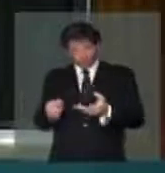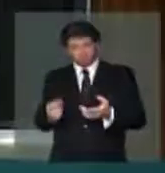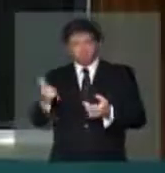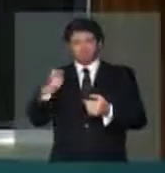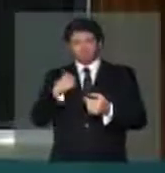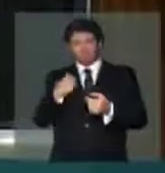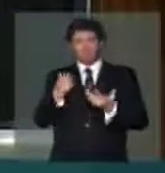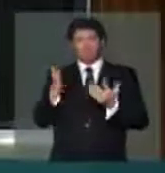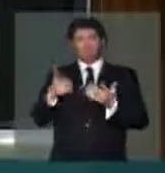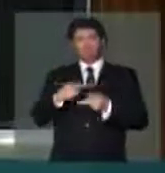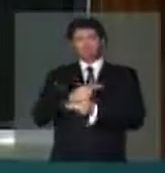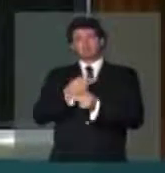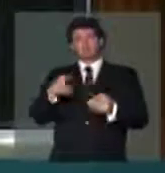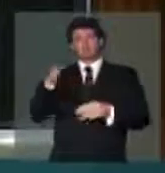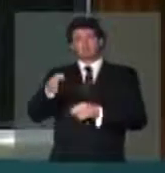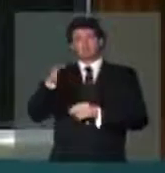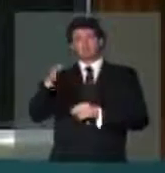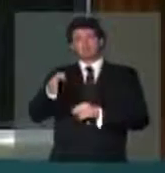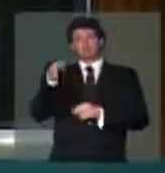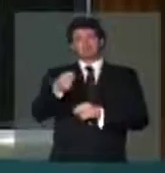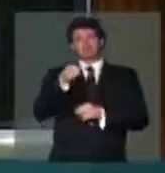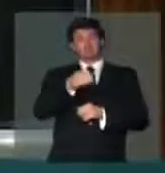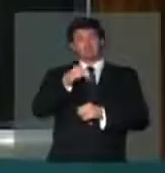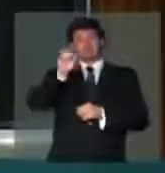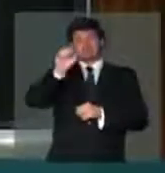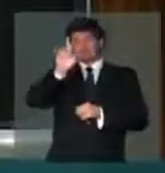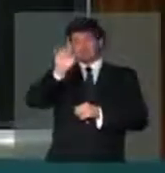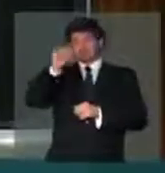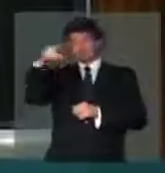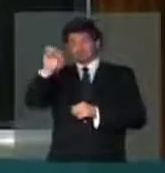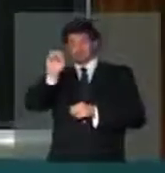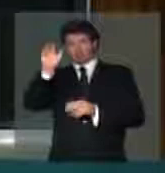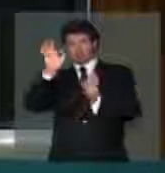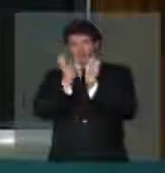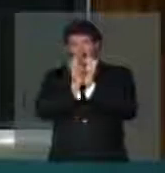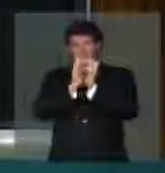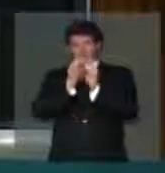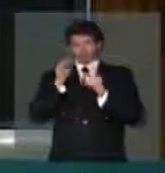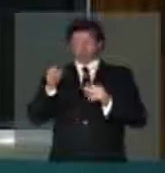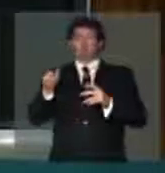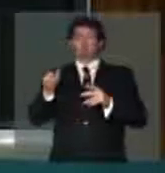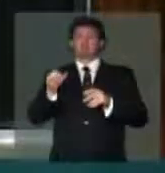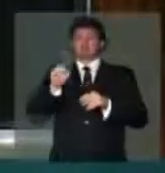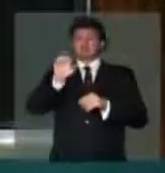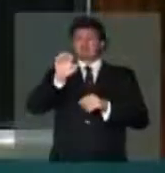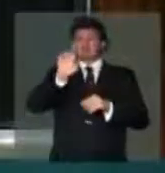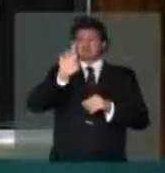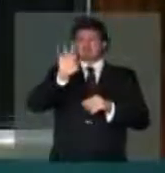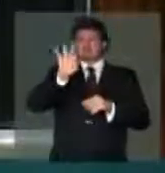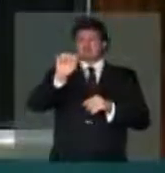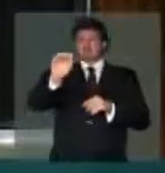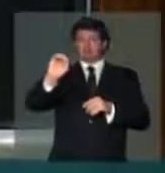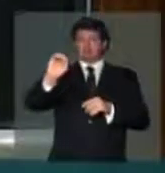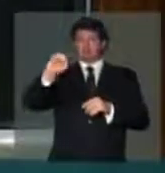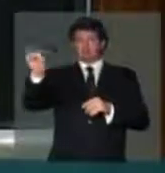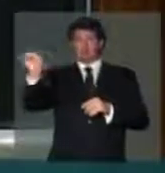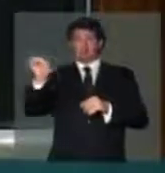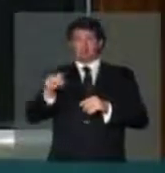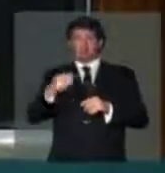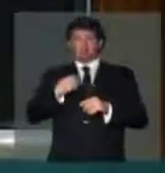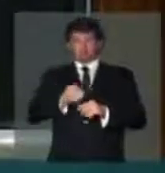fiz várias visitas ao sertão pernambucano, inclusive, senhor presidente,